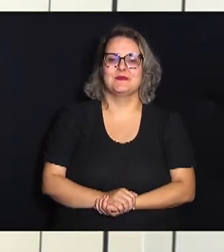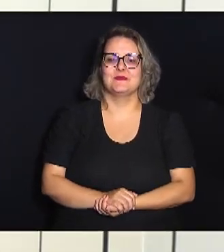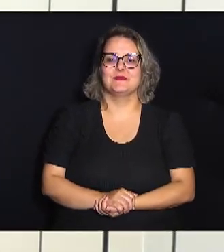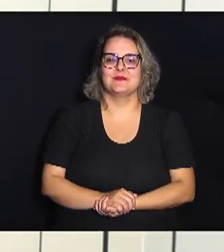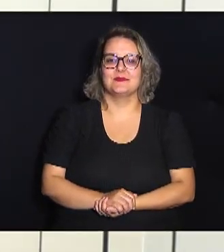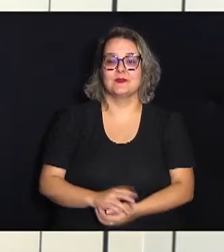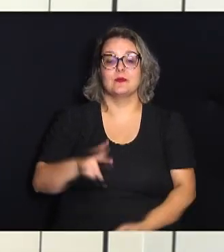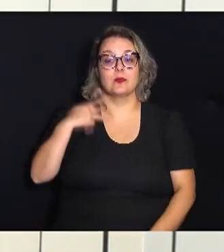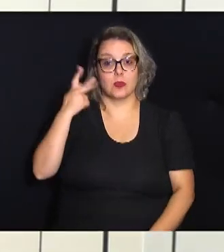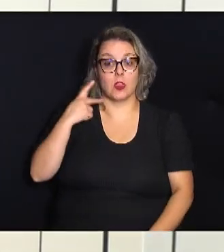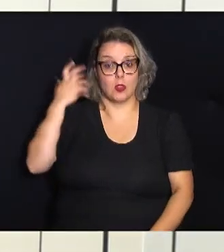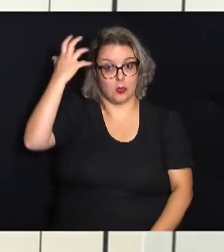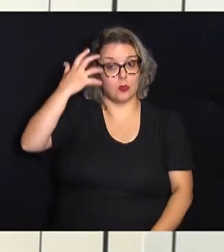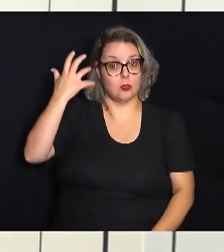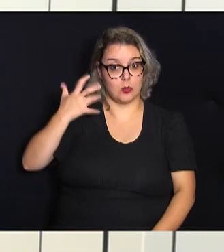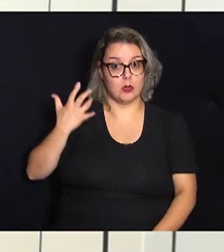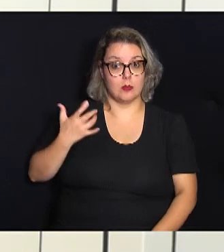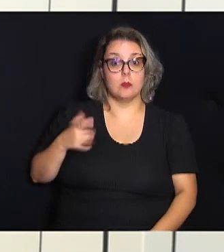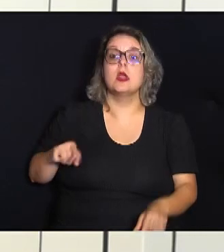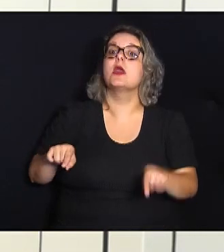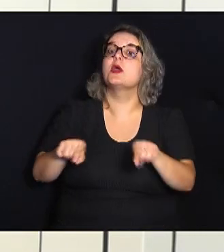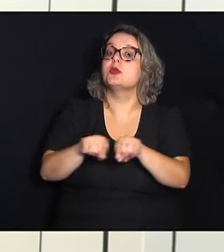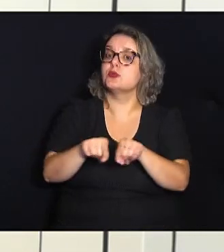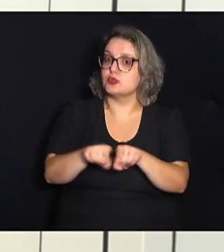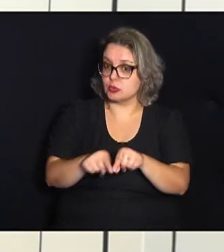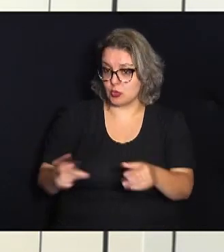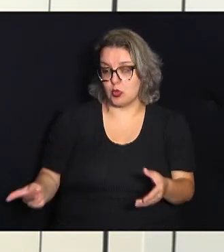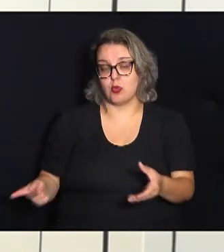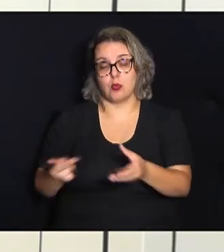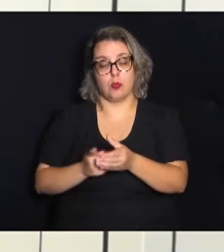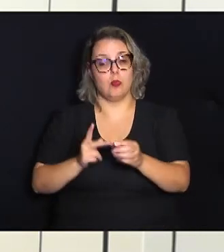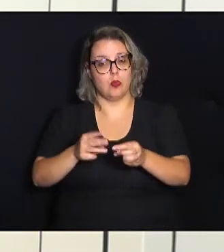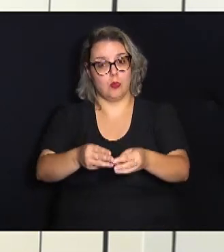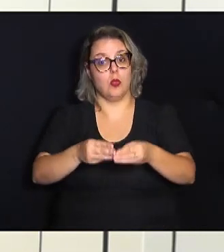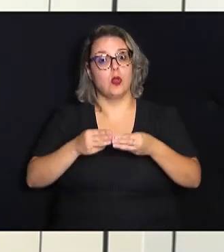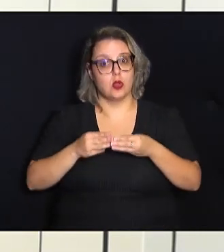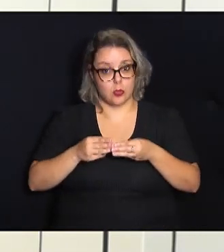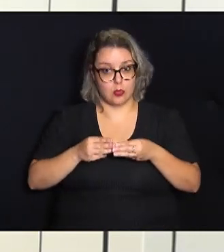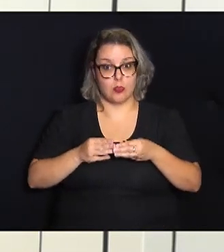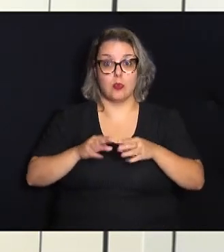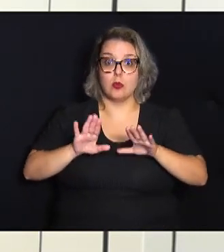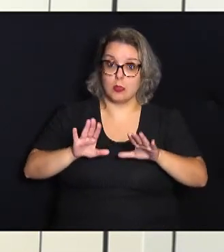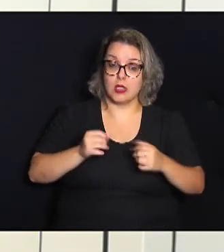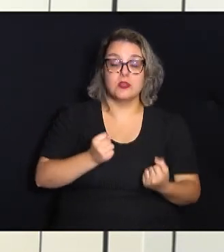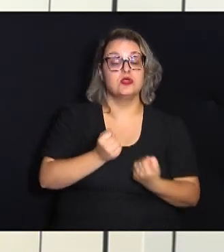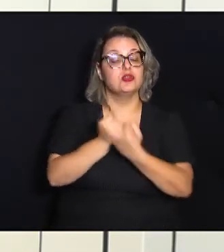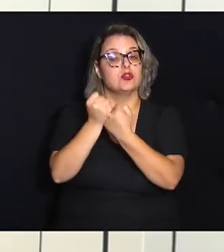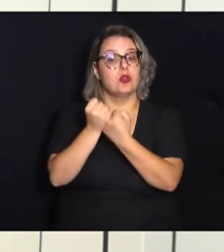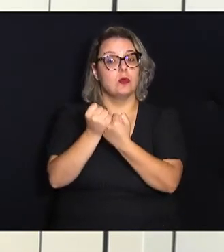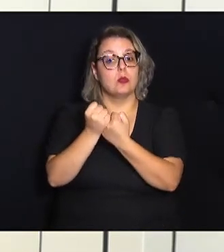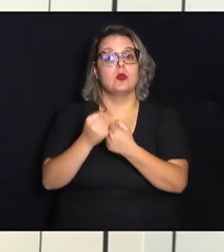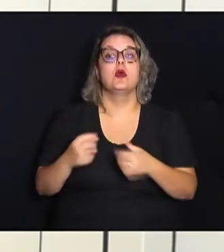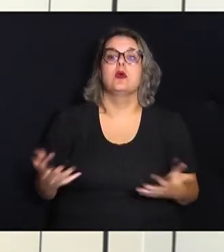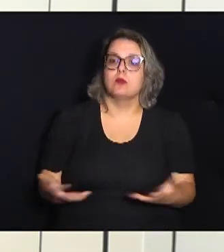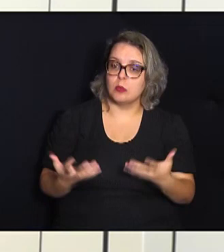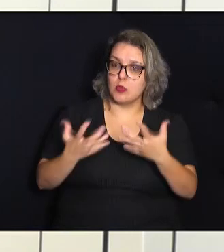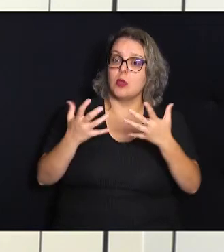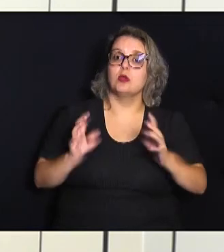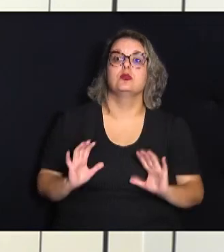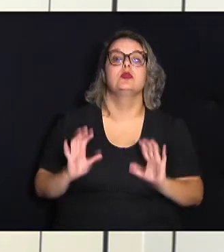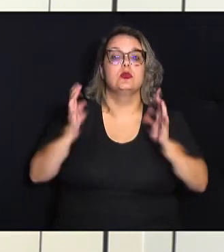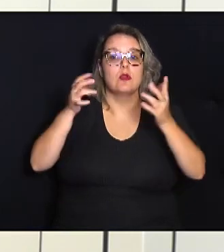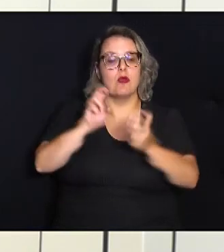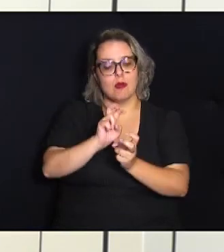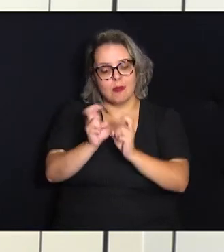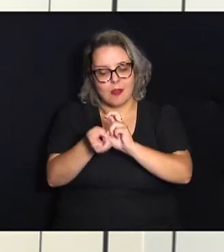A vereadora Guida Calisto também protocolou uma moção, mas de apoio à realização do Festival